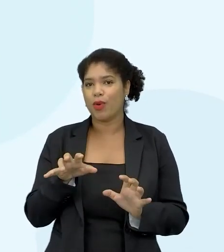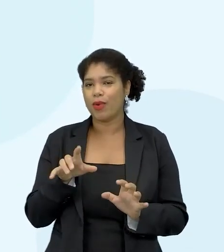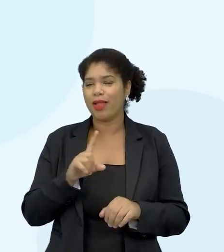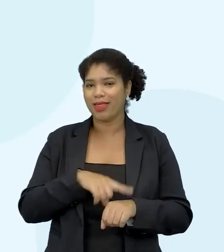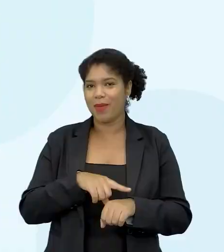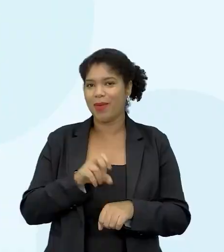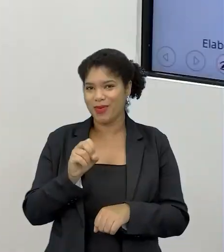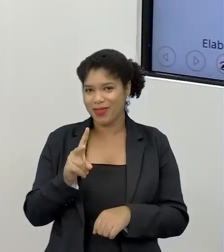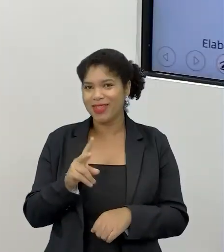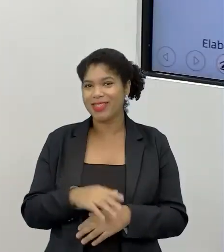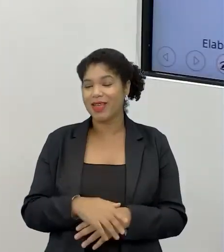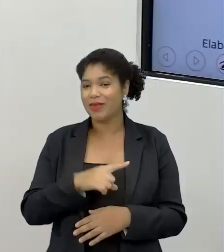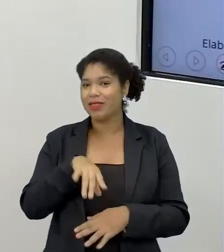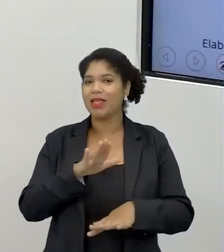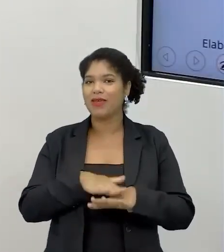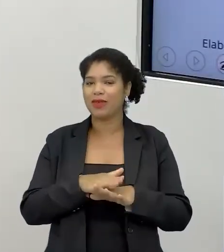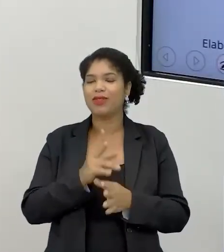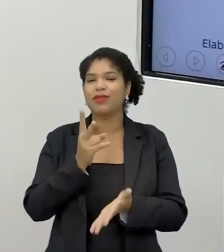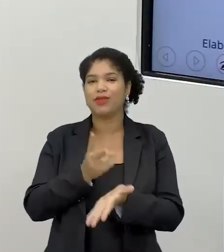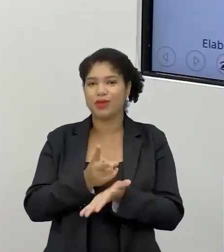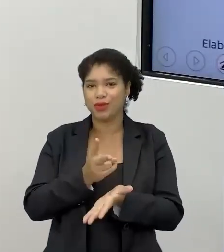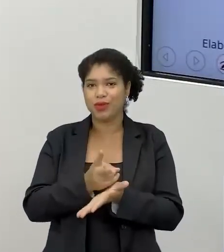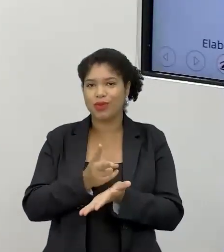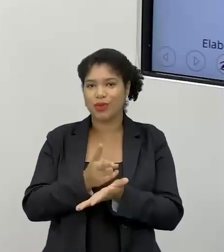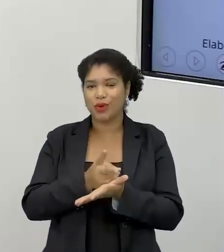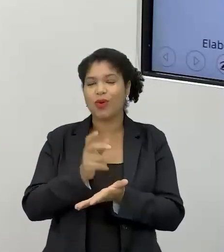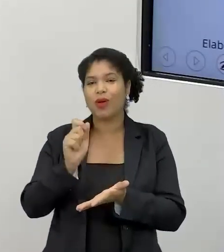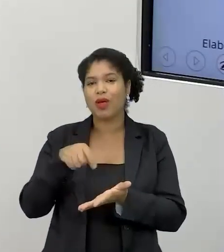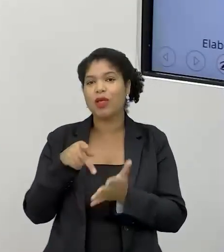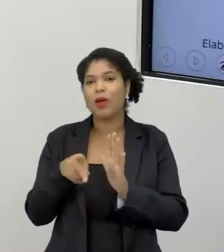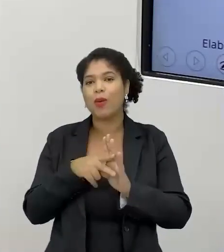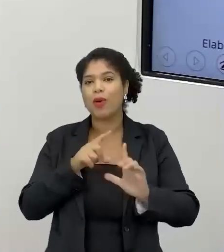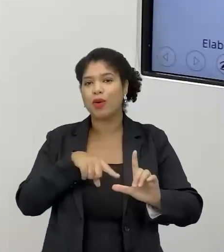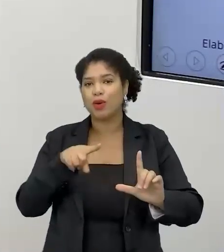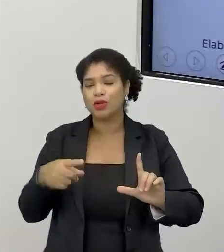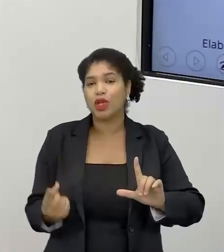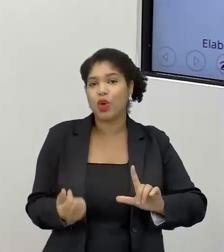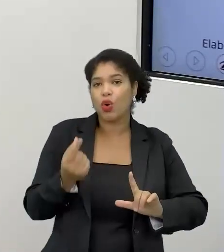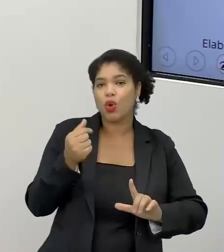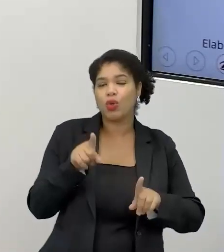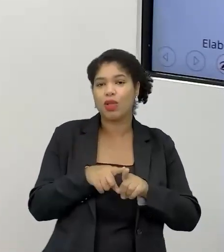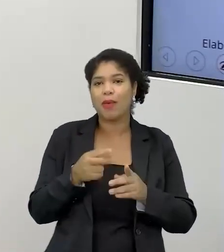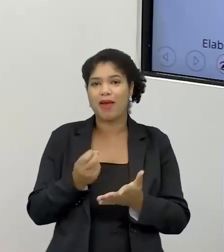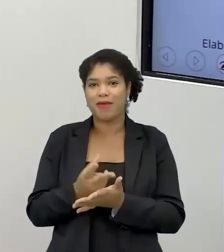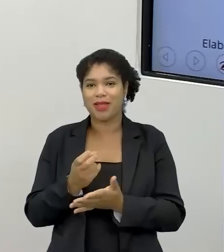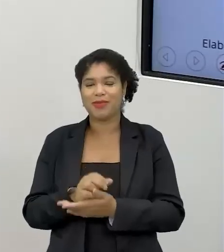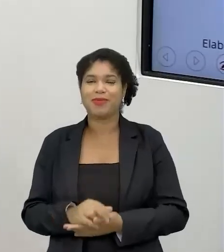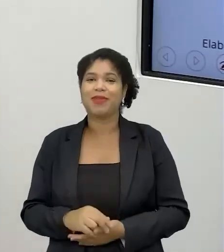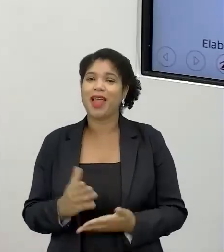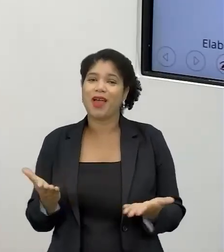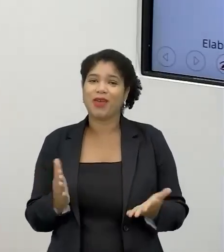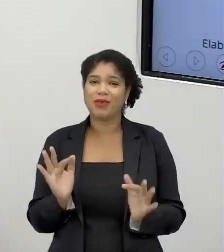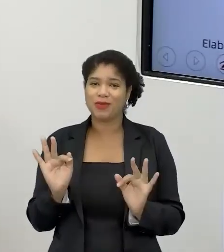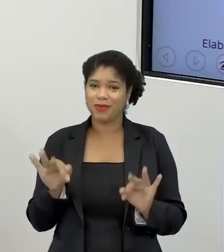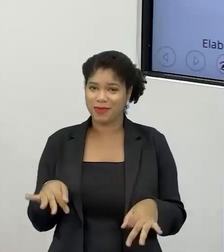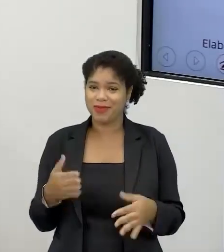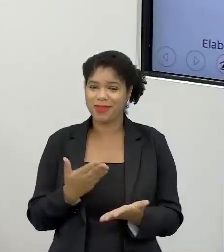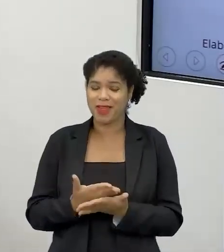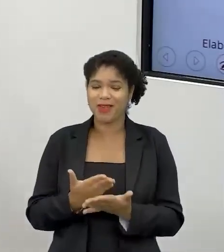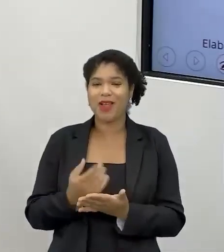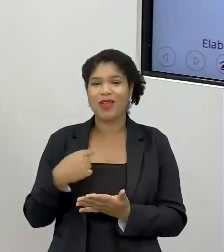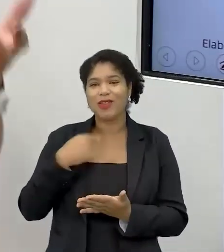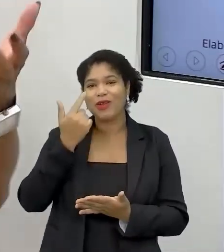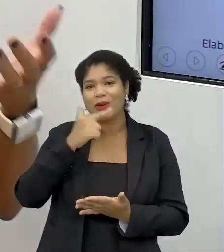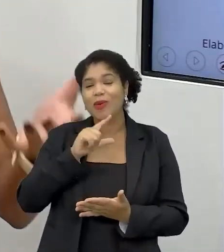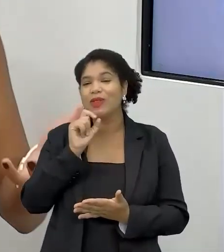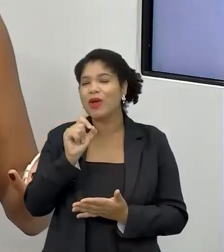tempo. Tá bom? Você tem que fazer o mesmo estudo aí que eu fiz para o gráfico de lucro e de venda. Pessoal, nós vamos ficar por aqui. Semana que vem nós vamos começar